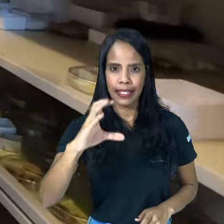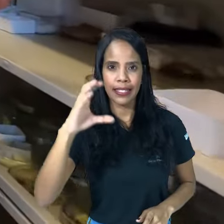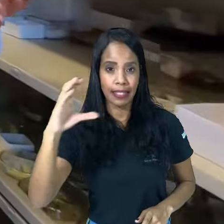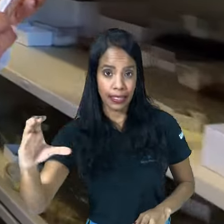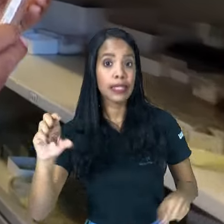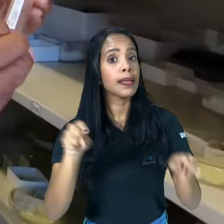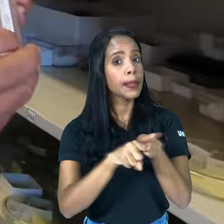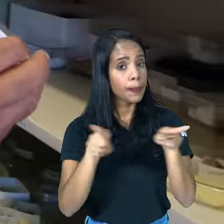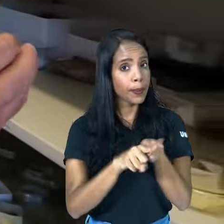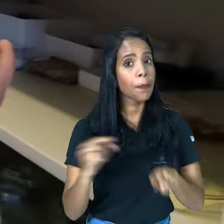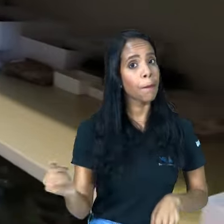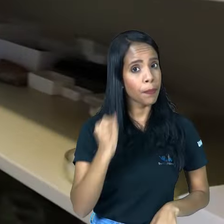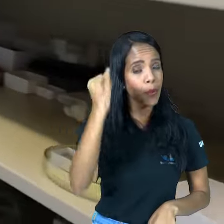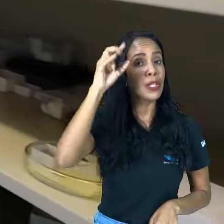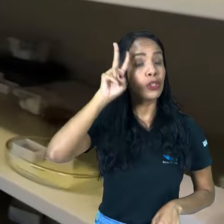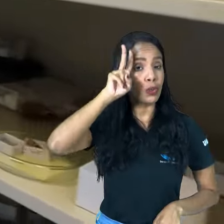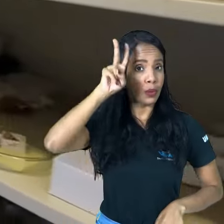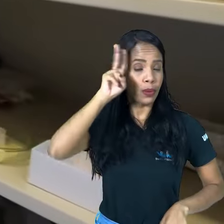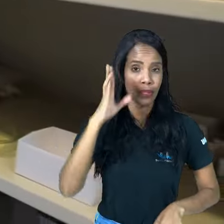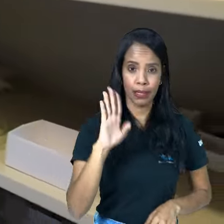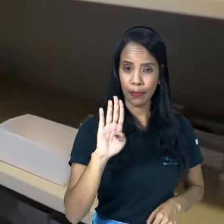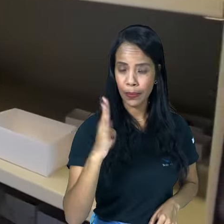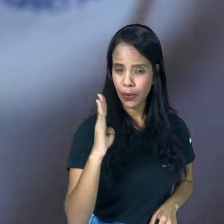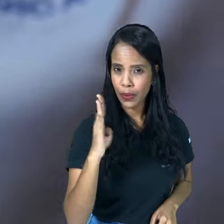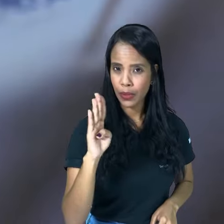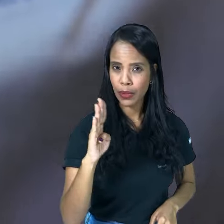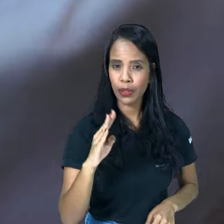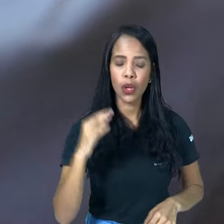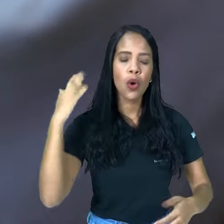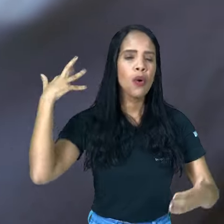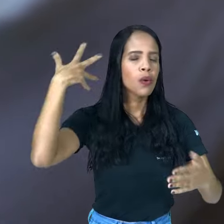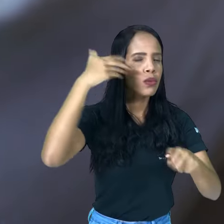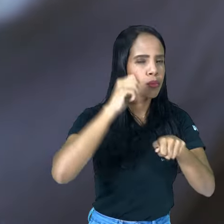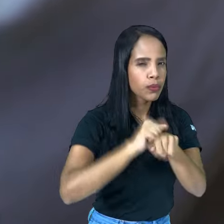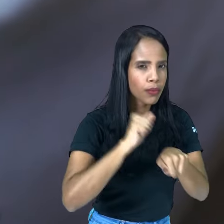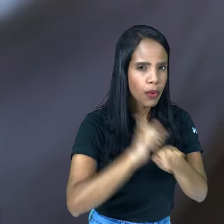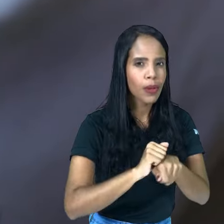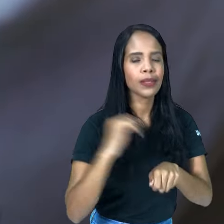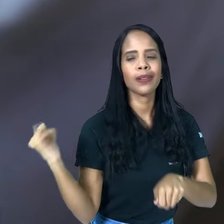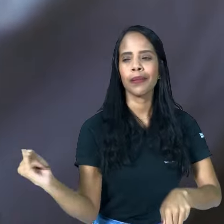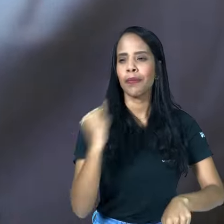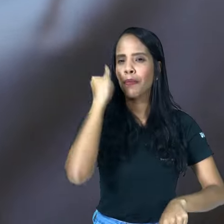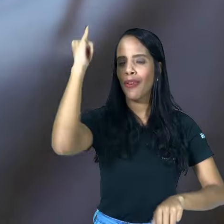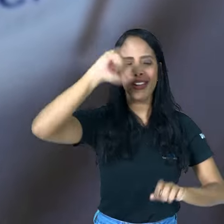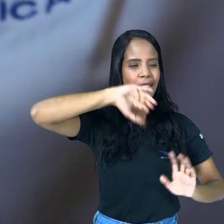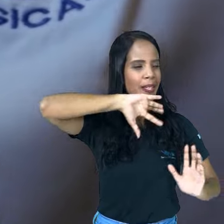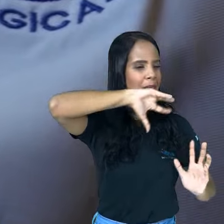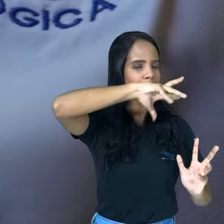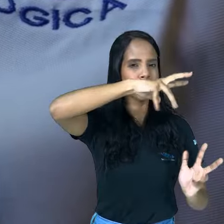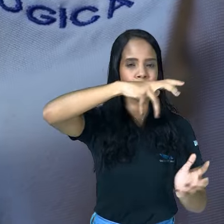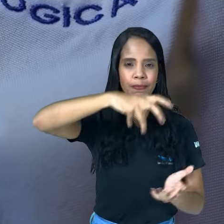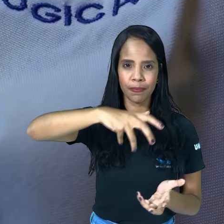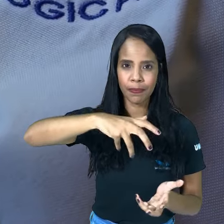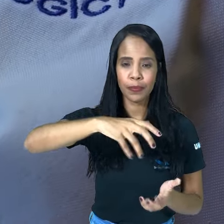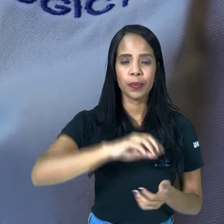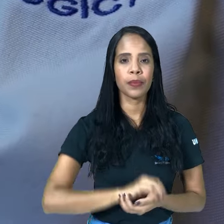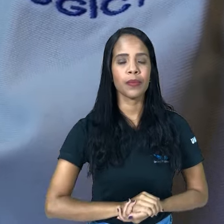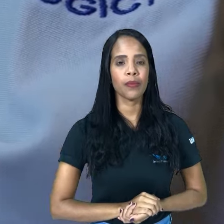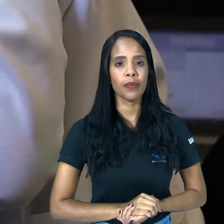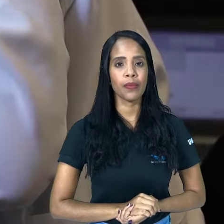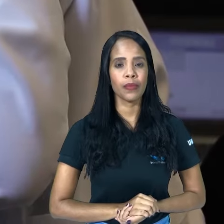importância histórica e biológica, tais fósseis são muito valiosos a nível mundial. A coleção presta serviços públicos de